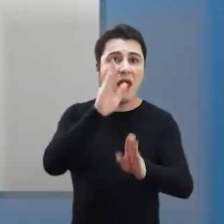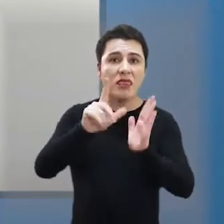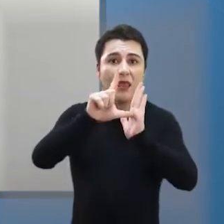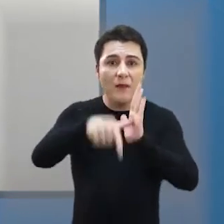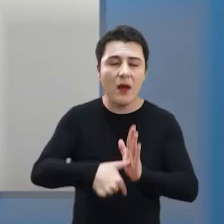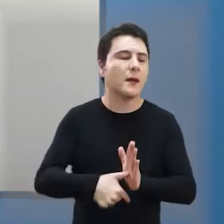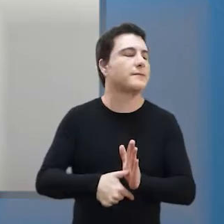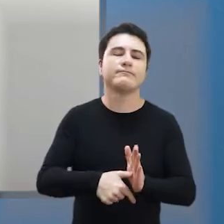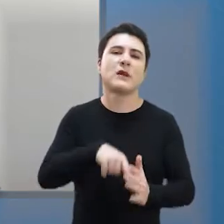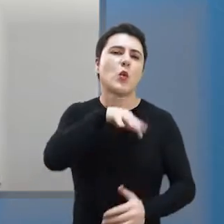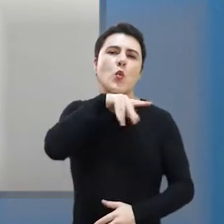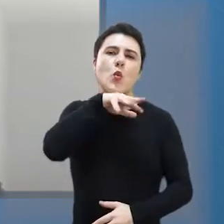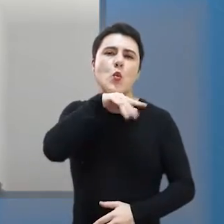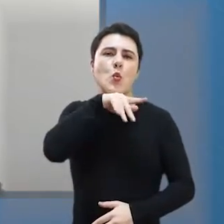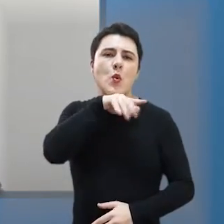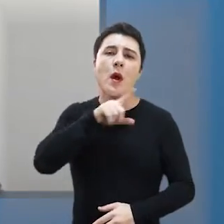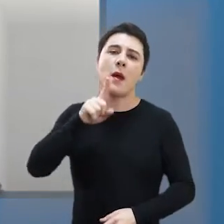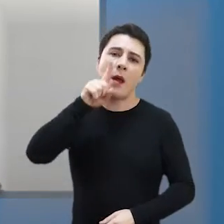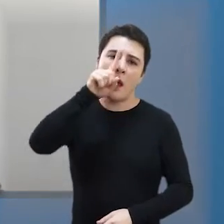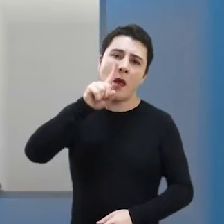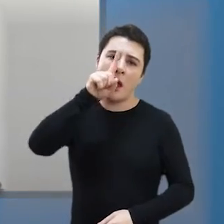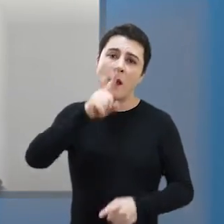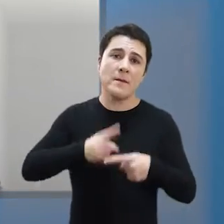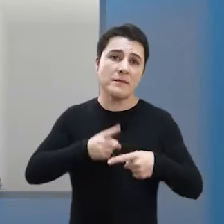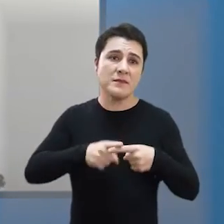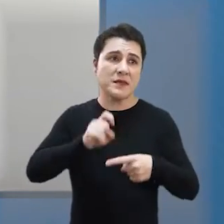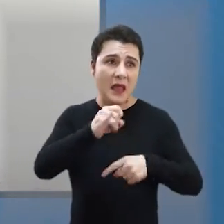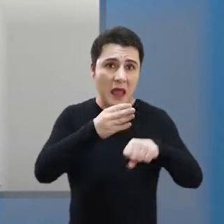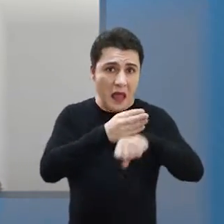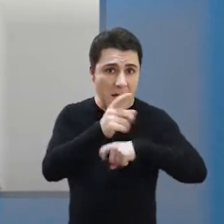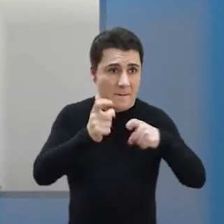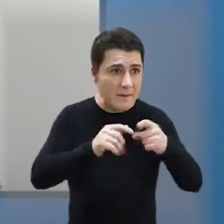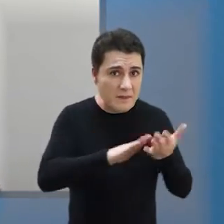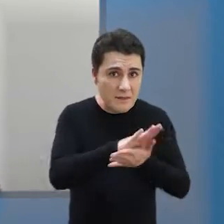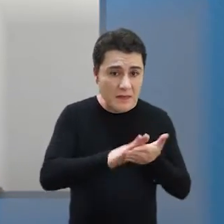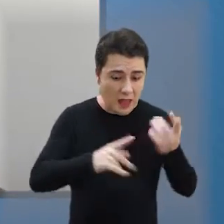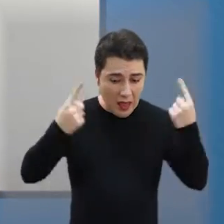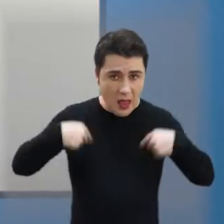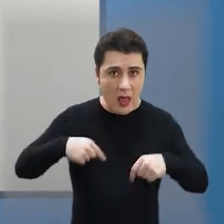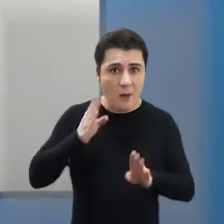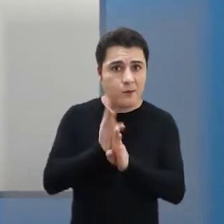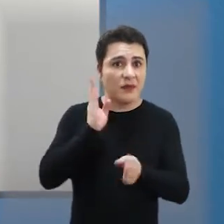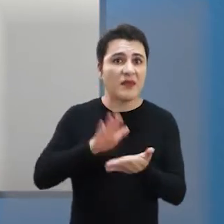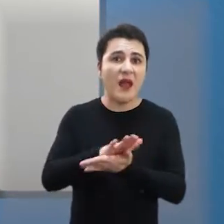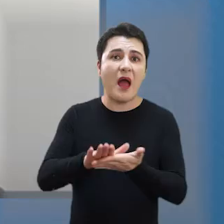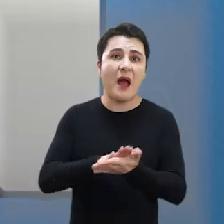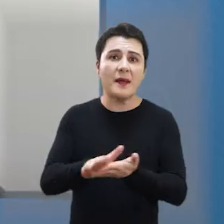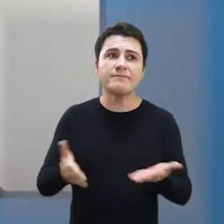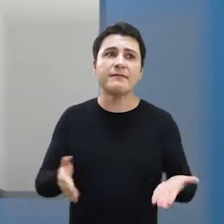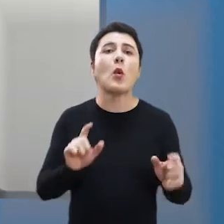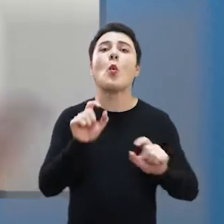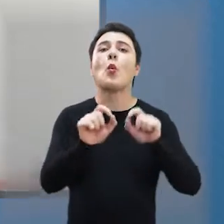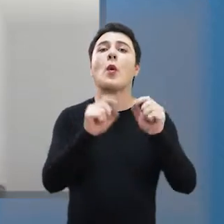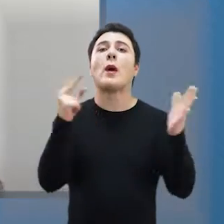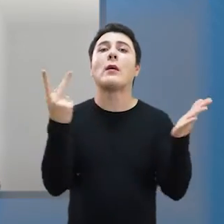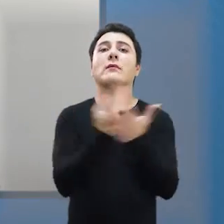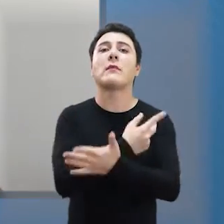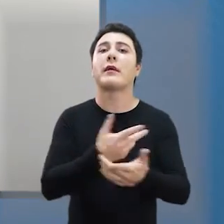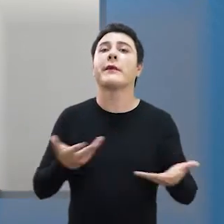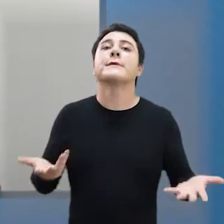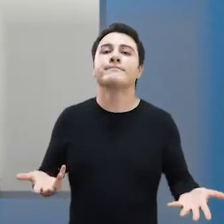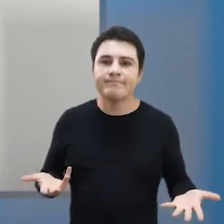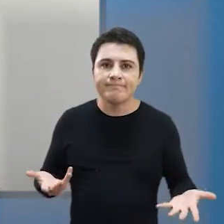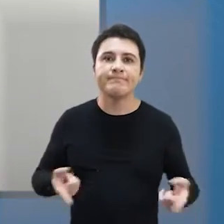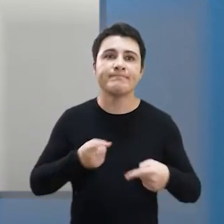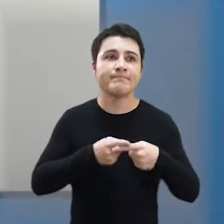diagnóstico tardio, ele é muito perigoso, né? Porque se você não vai ao médico, você não diagnostica. E o que acontece na